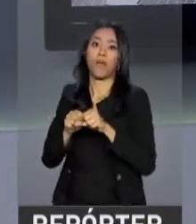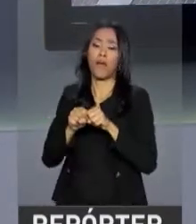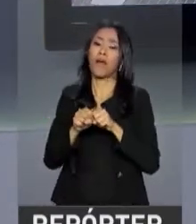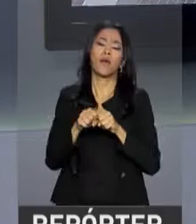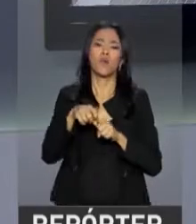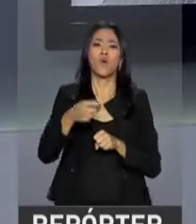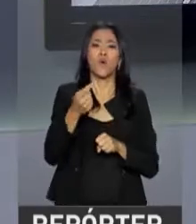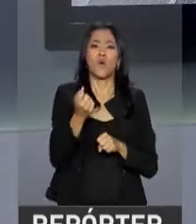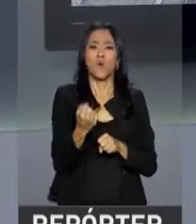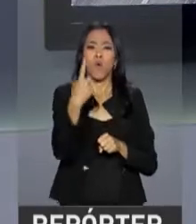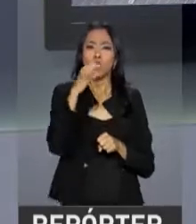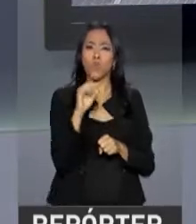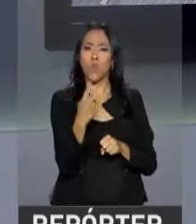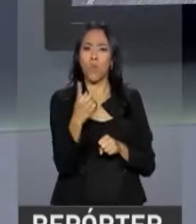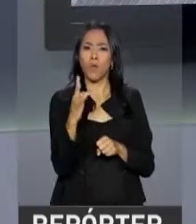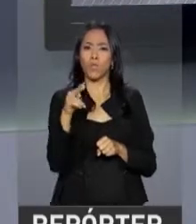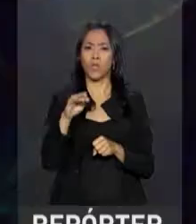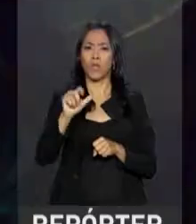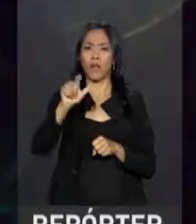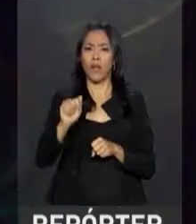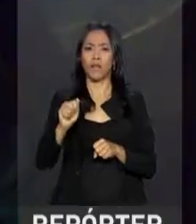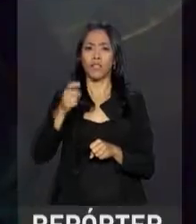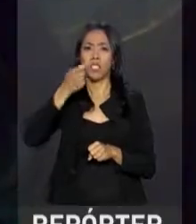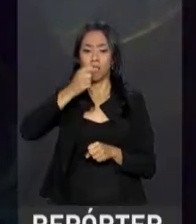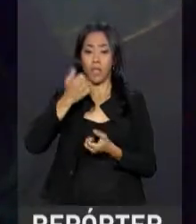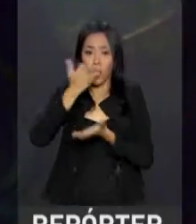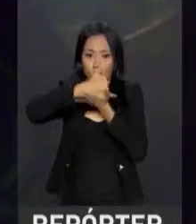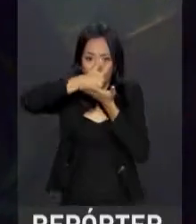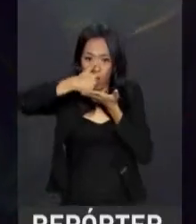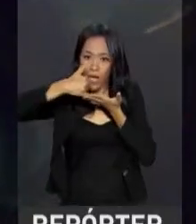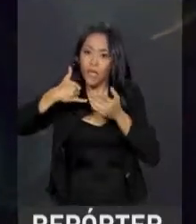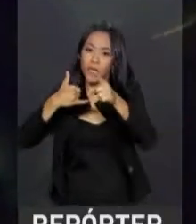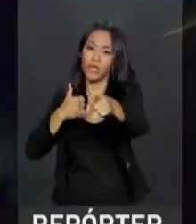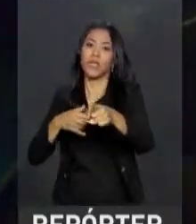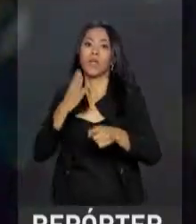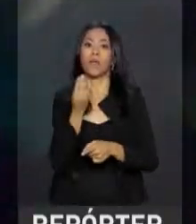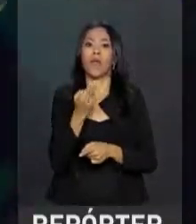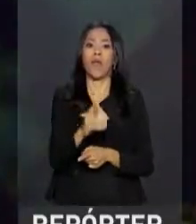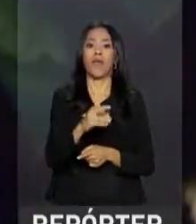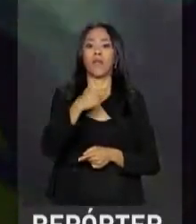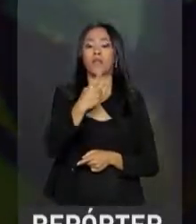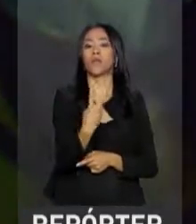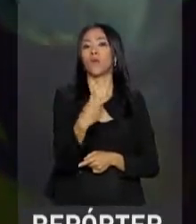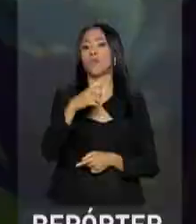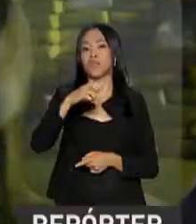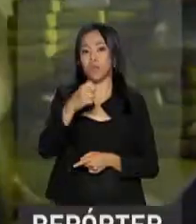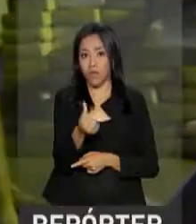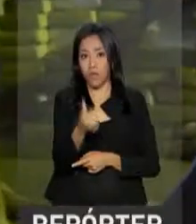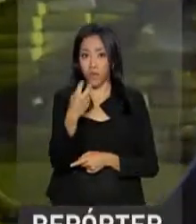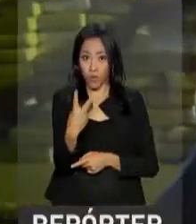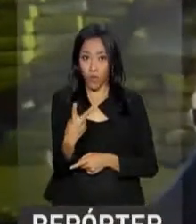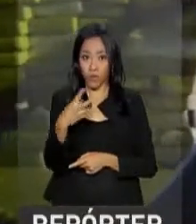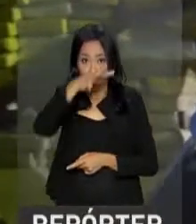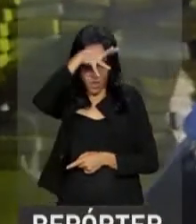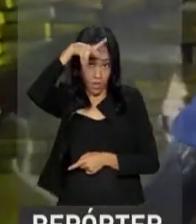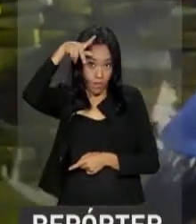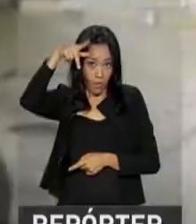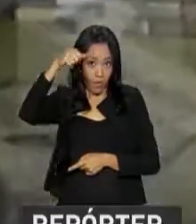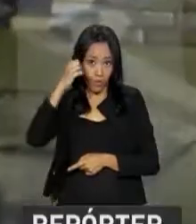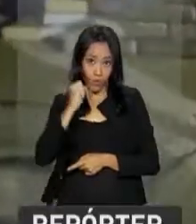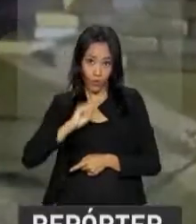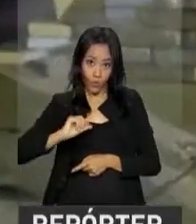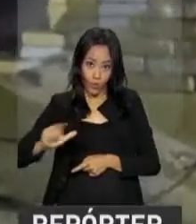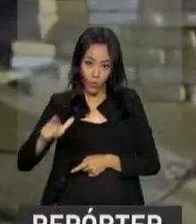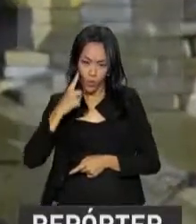na noite dessa quinta-feira. A apreensão da droga foi na BR-262, em Mato Grosso do Sul. Os policiais suspeitaram de